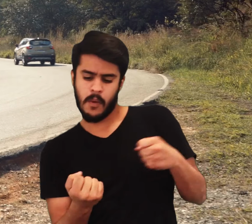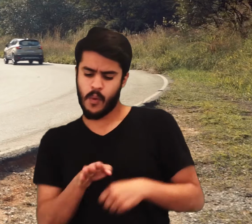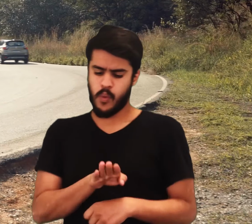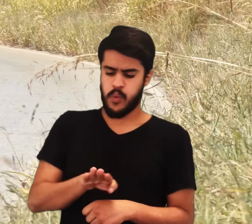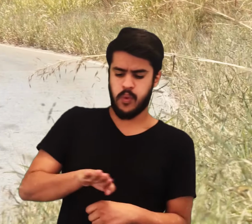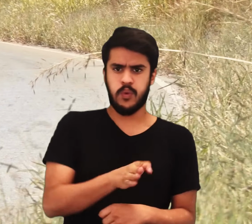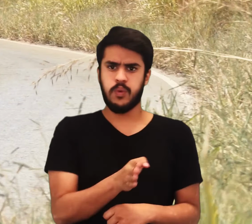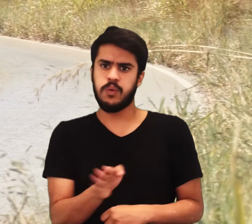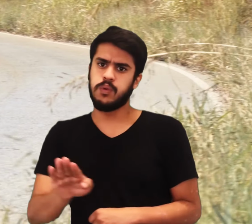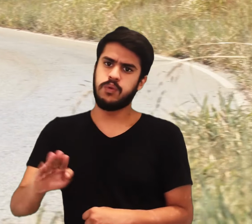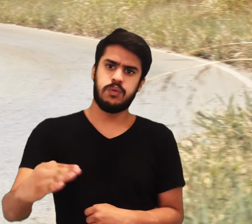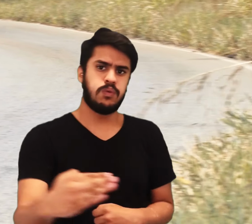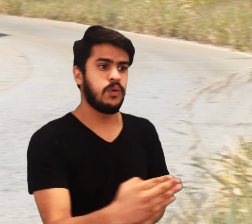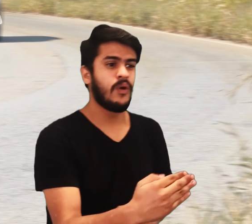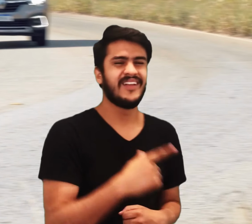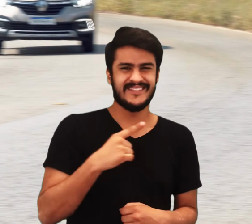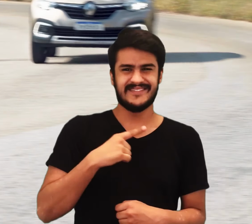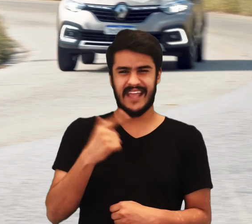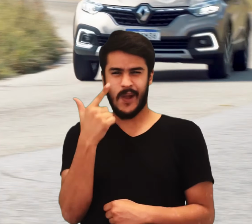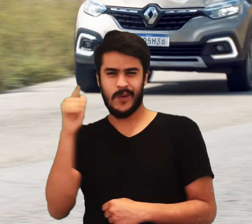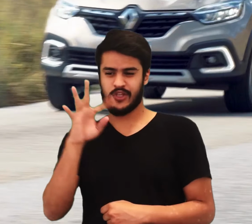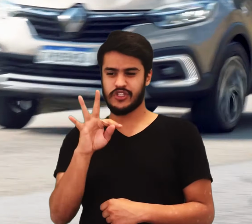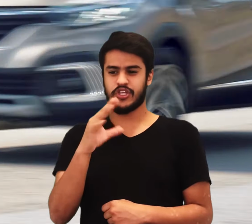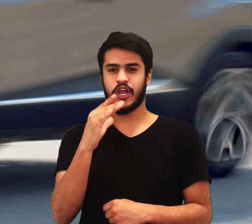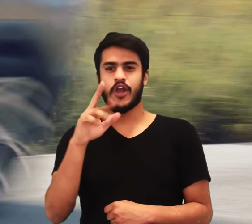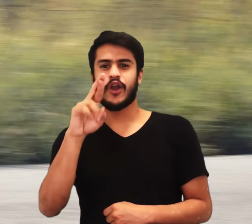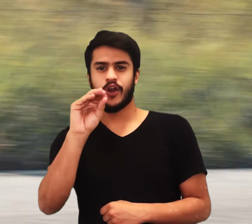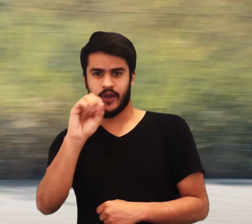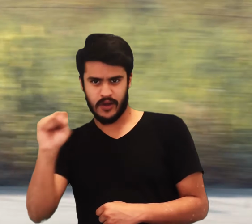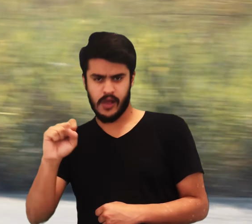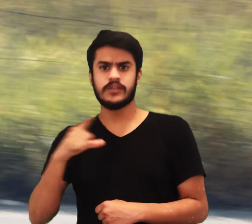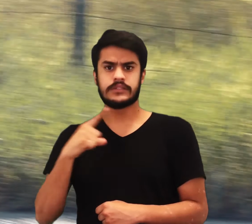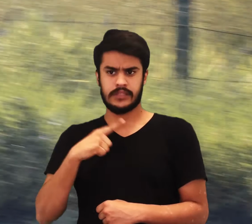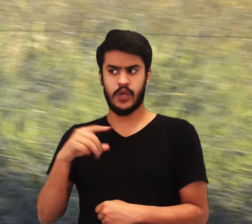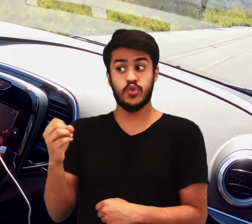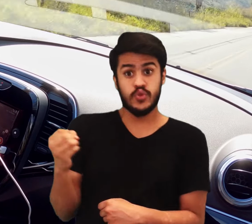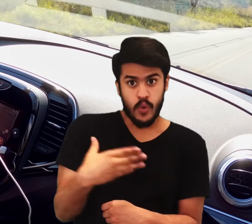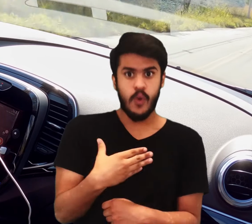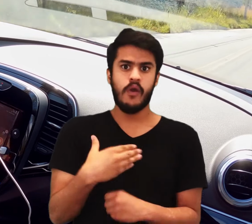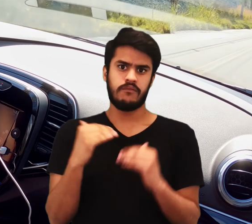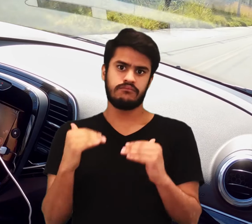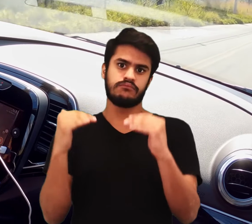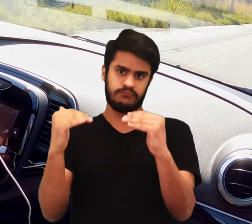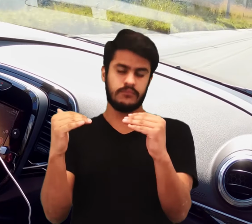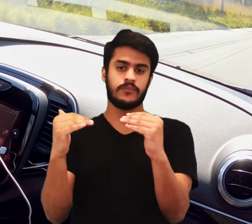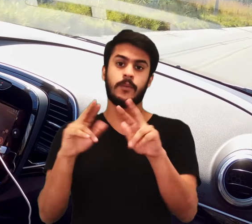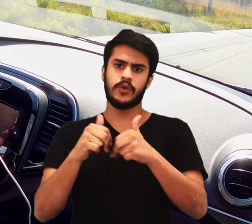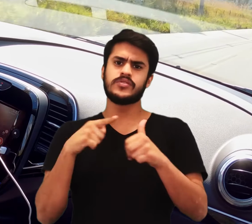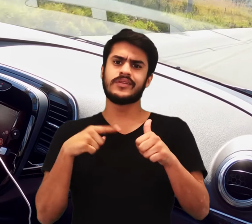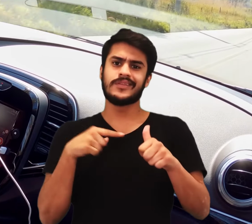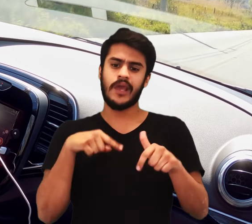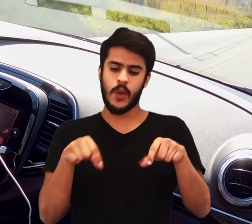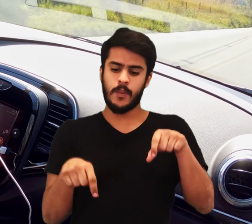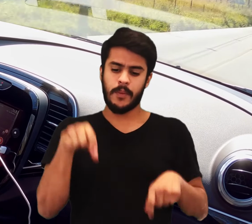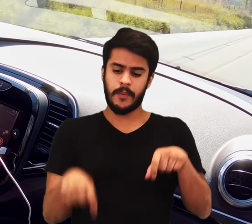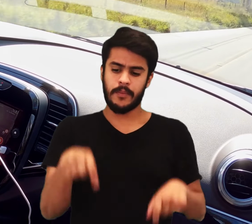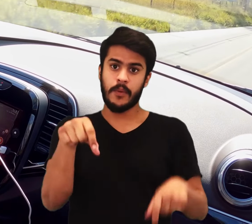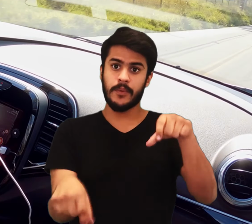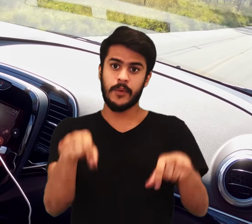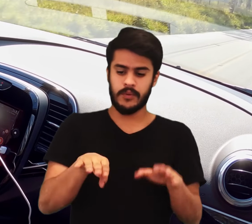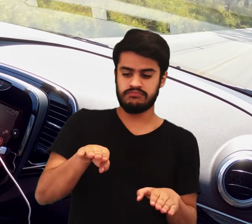precisa, né? O T-Cross além de ser mais leve e tem uma plataforma mais moderna tem uma precisão de direção e comportamento de suspensão um pouco melhor